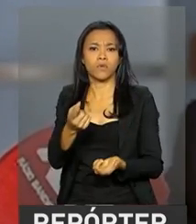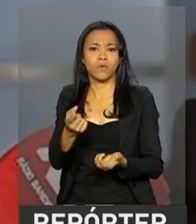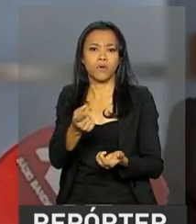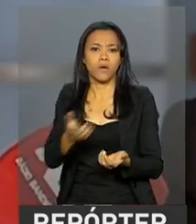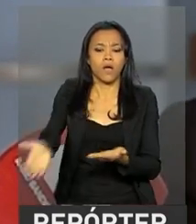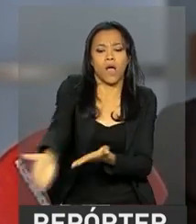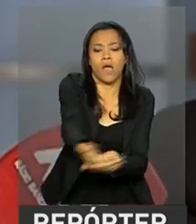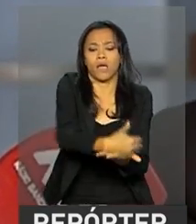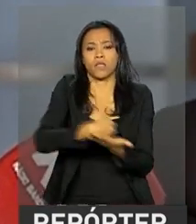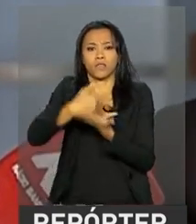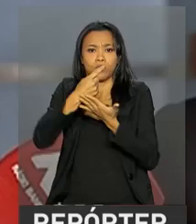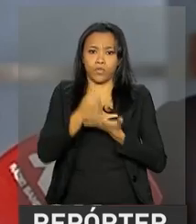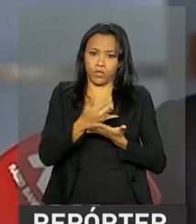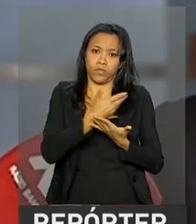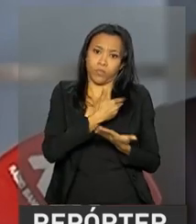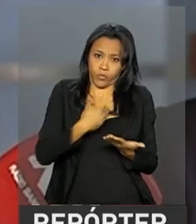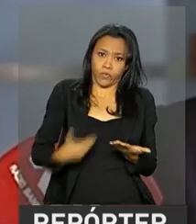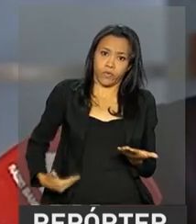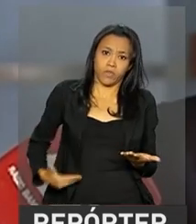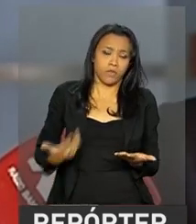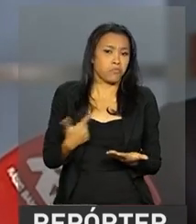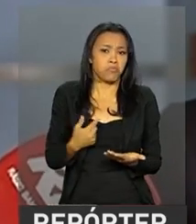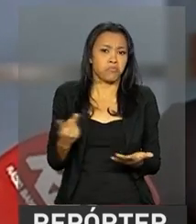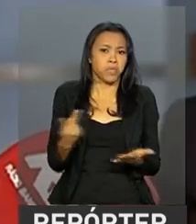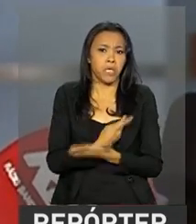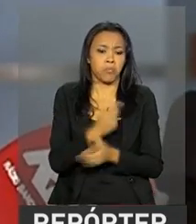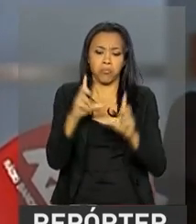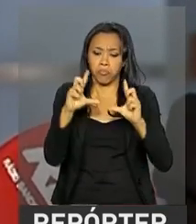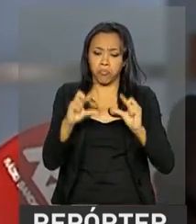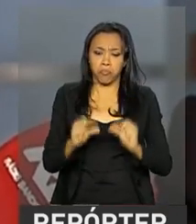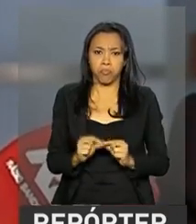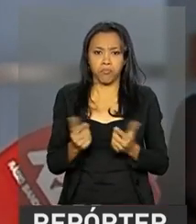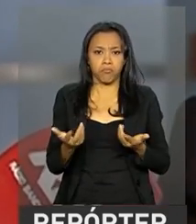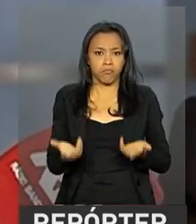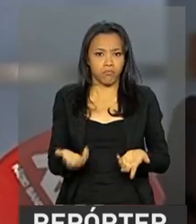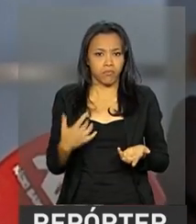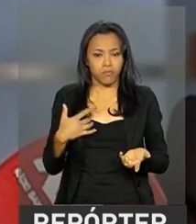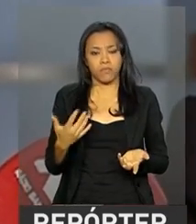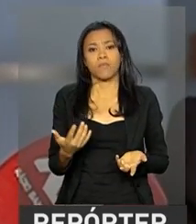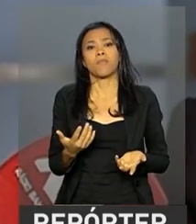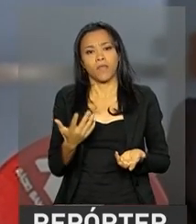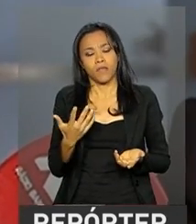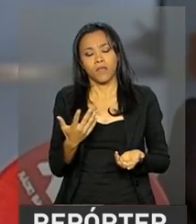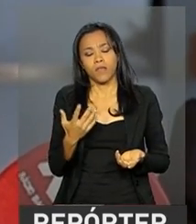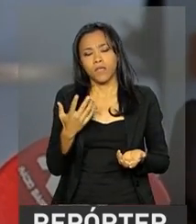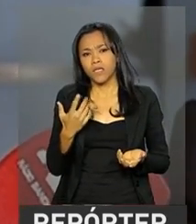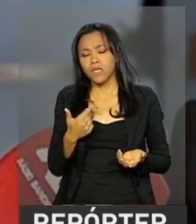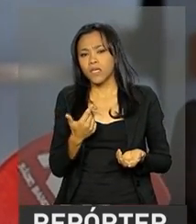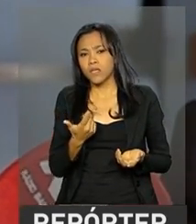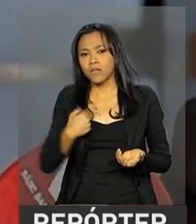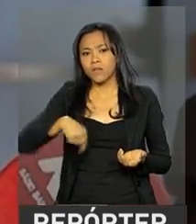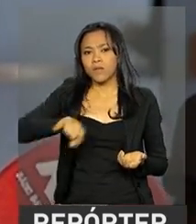primeiro semestre, que gerou exatamente essa perspectiva, que gerou muita incerteza em